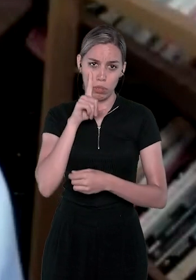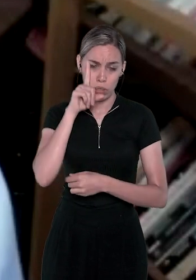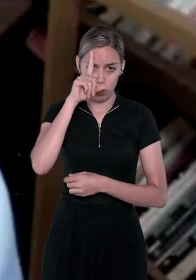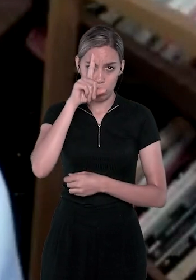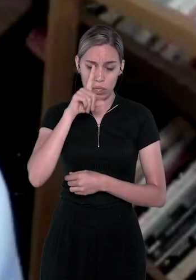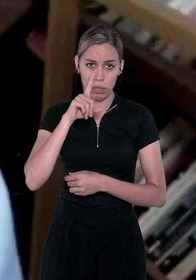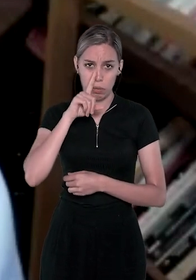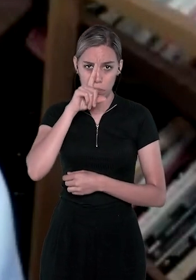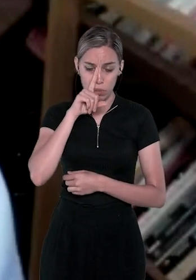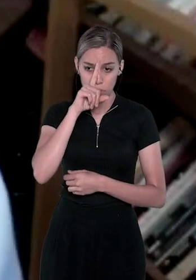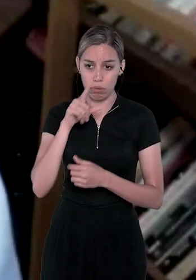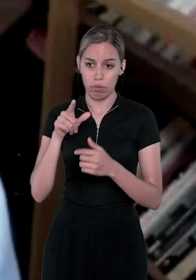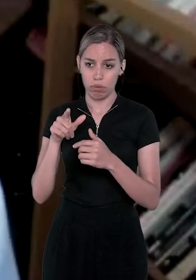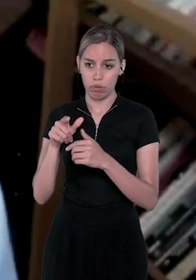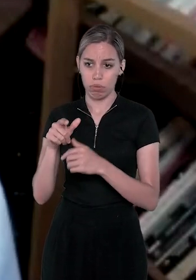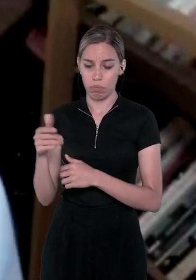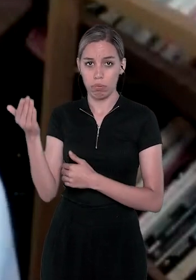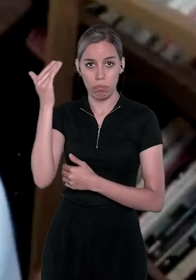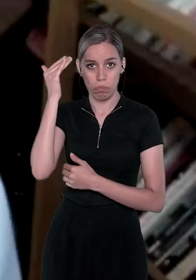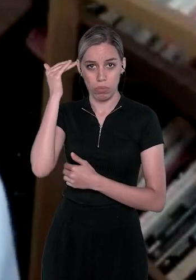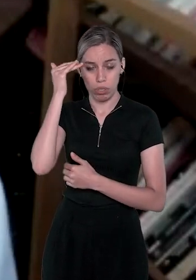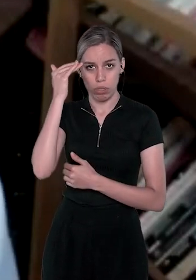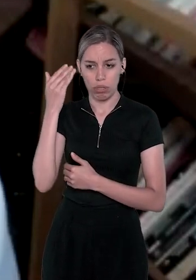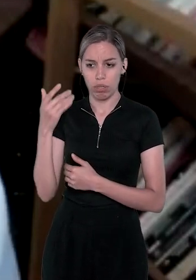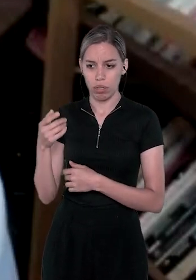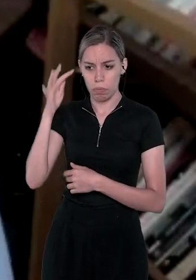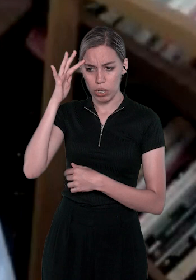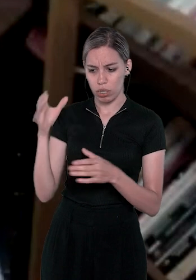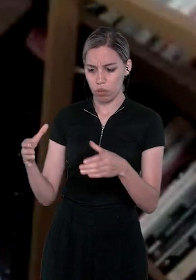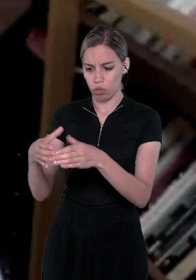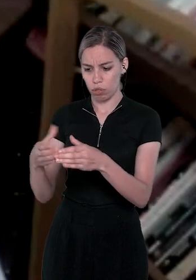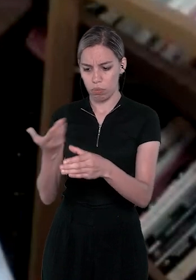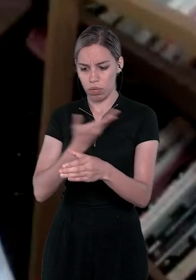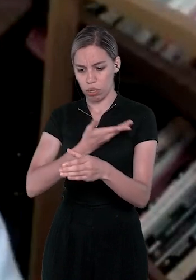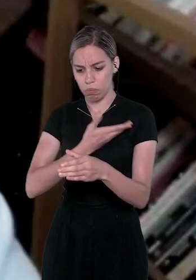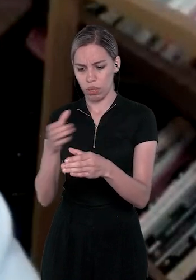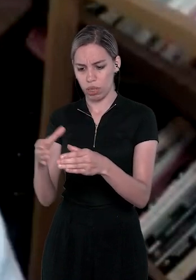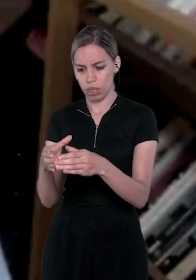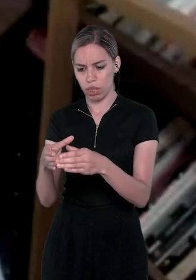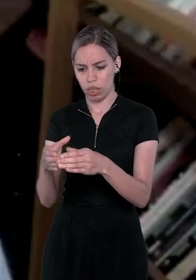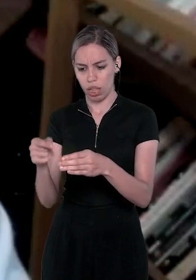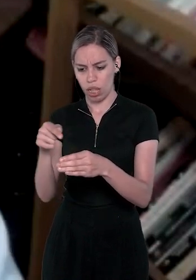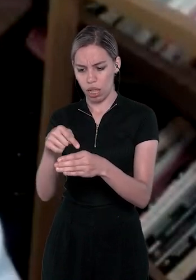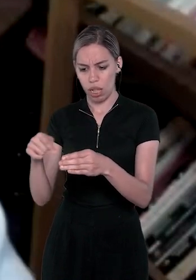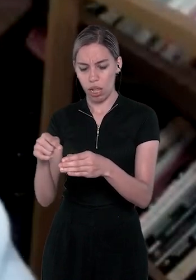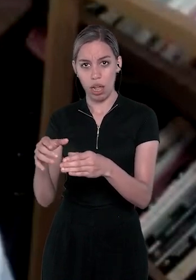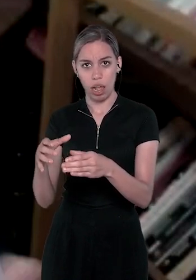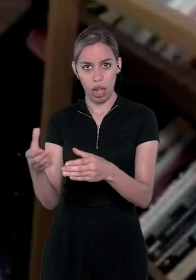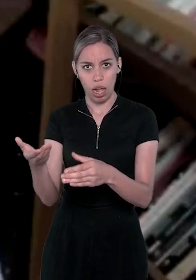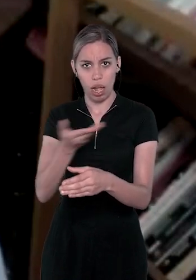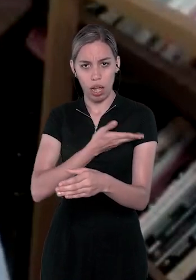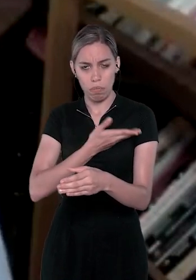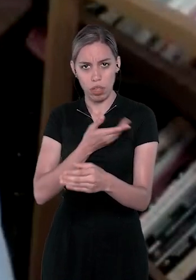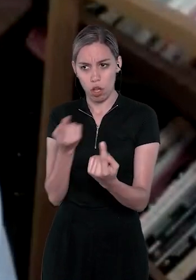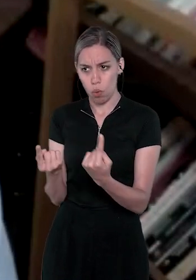adolescente perder as melhores amigas e ficar imaginando as melhores amigas num grupo hostil a ela, falando coisas dela e